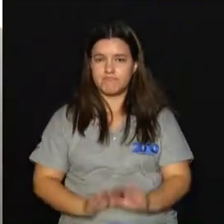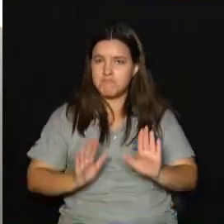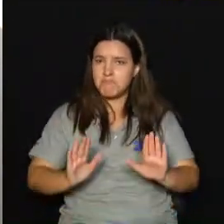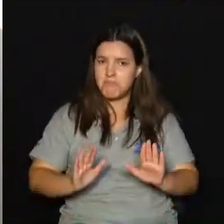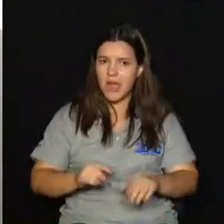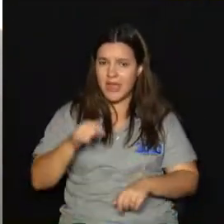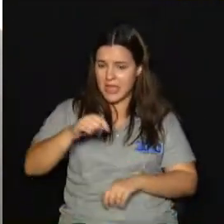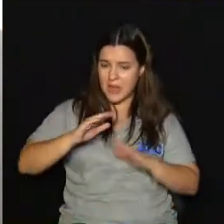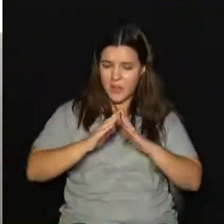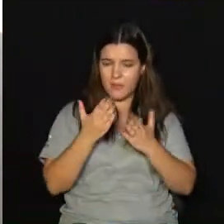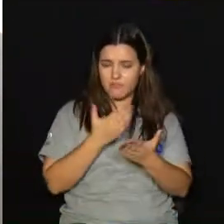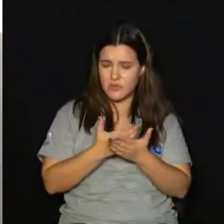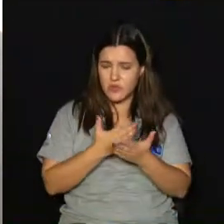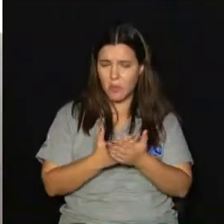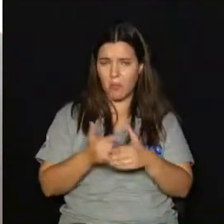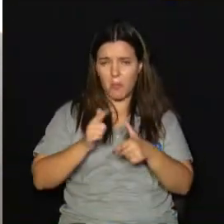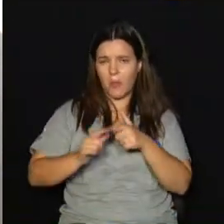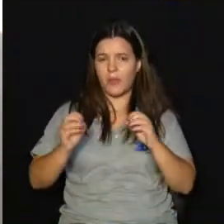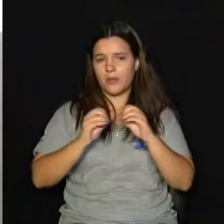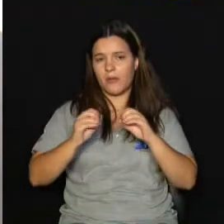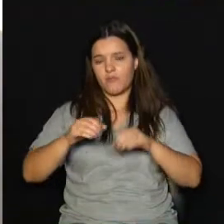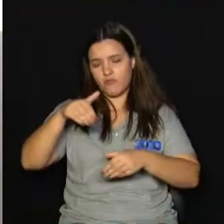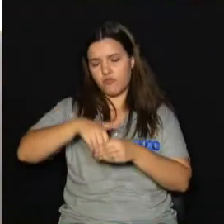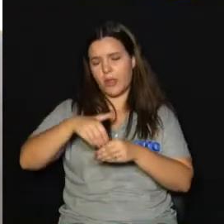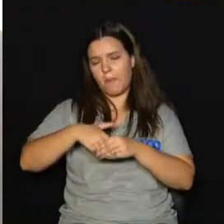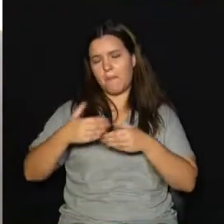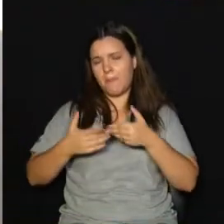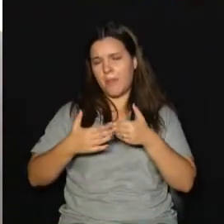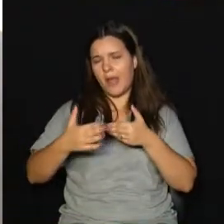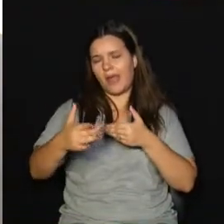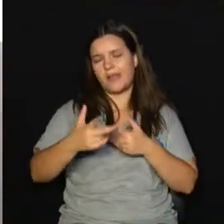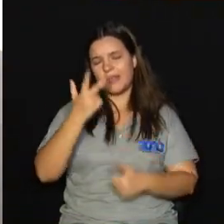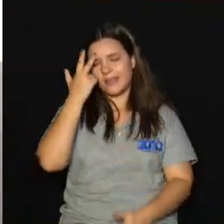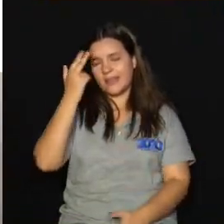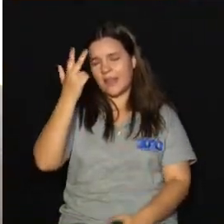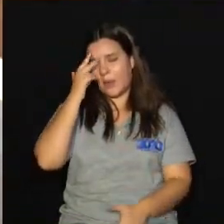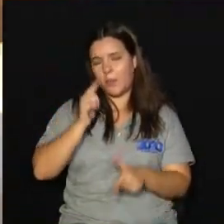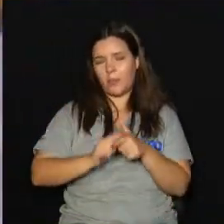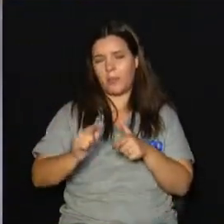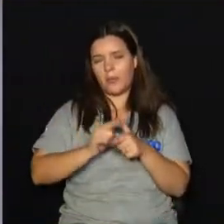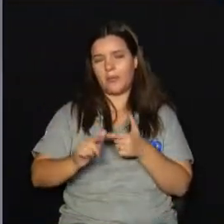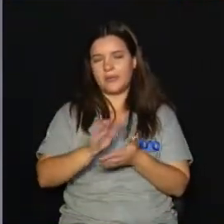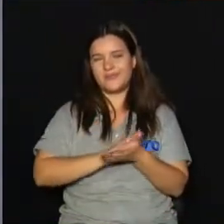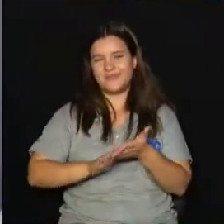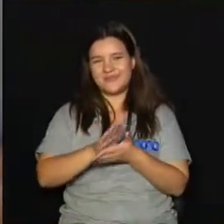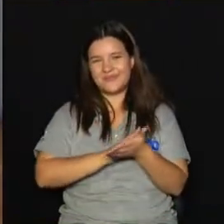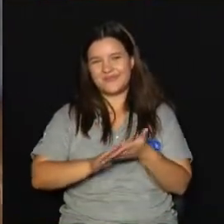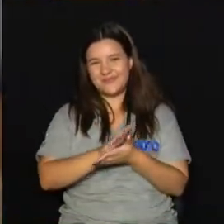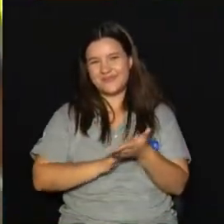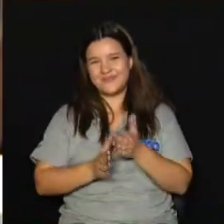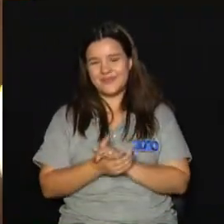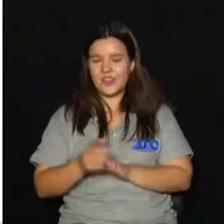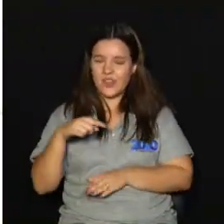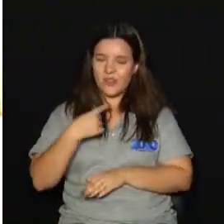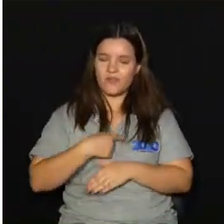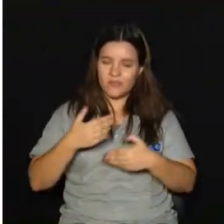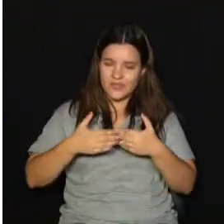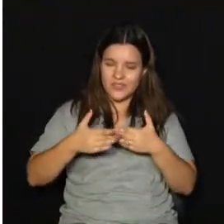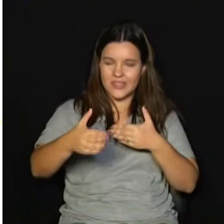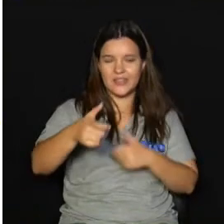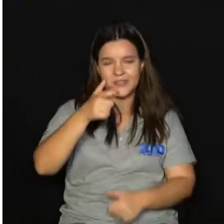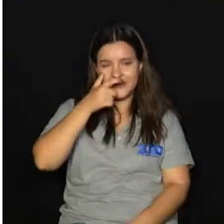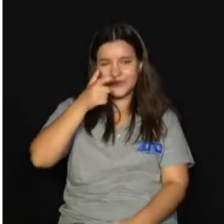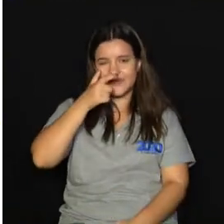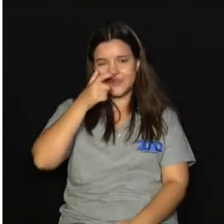enquanto a votação seguindo numa boa, sem maiores problemas, e a gente segue acompanhando tudo